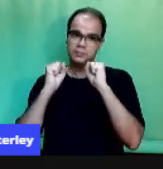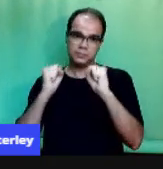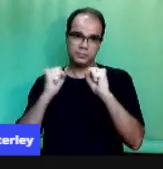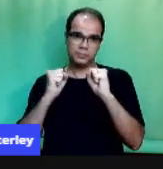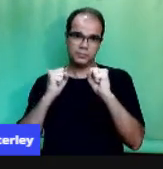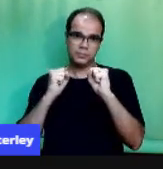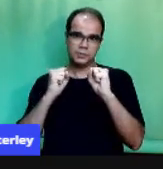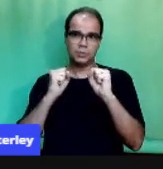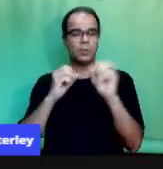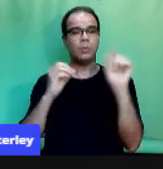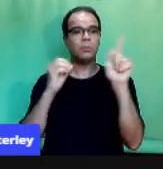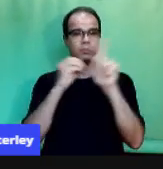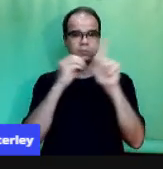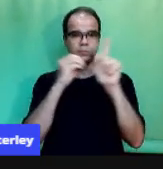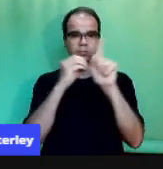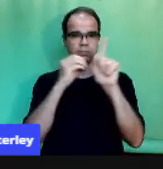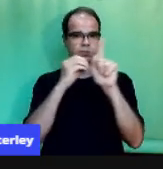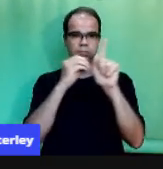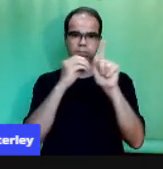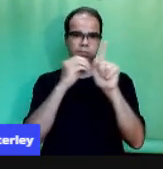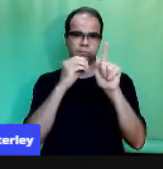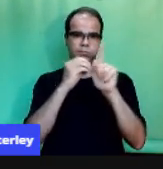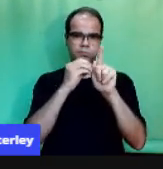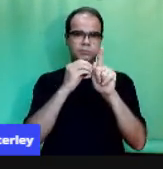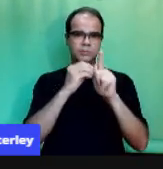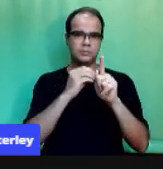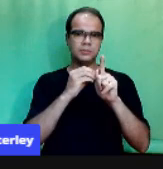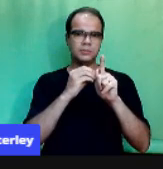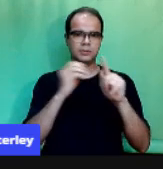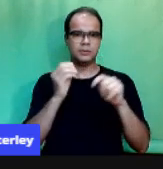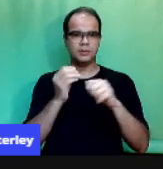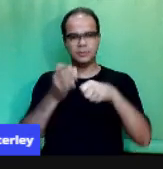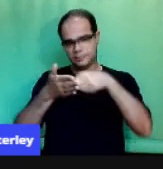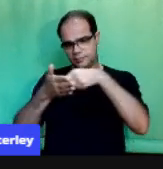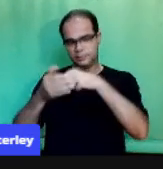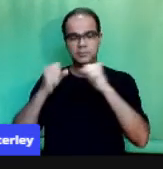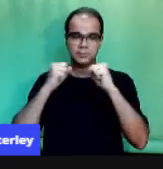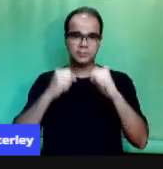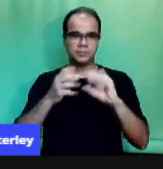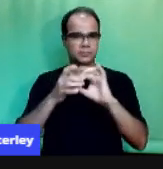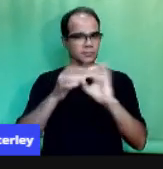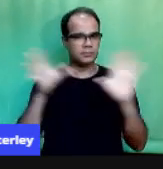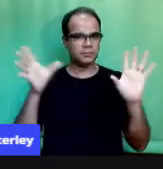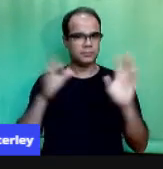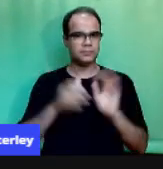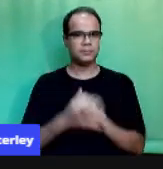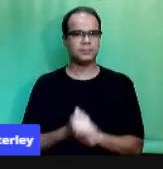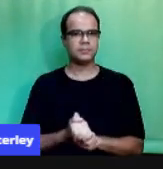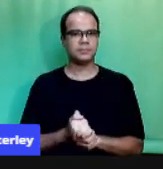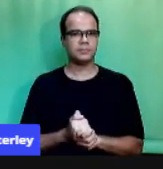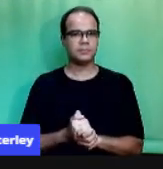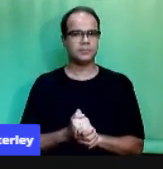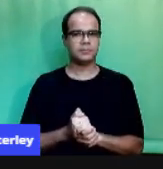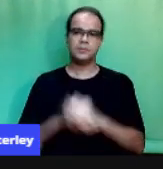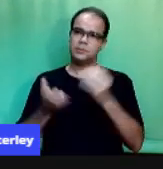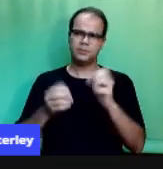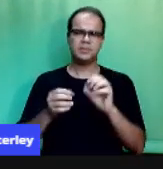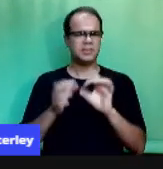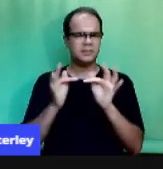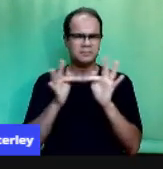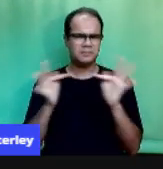Google. Essa atividade, então, é uma das atividades mais